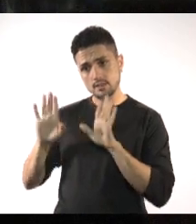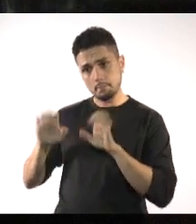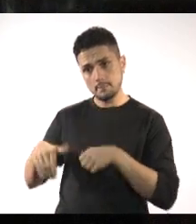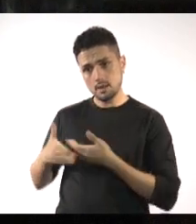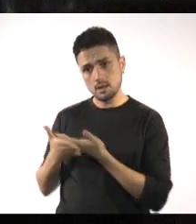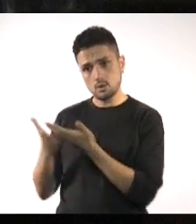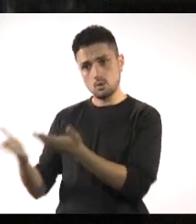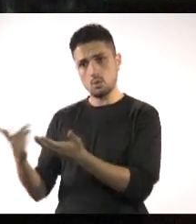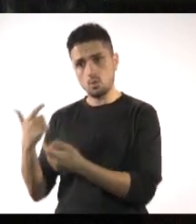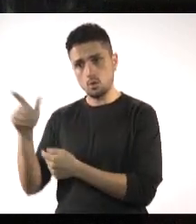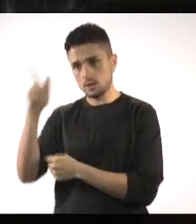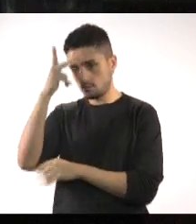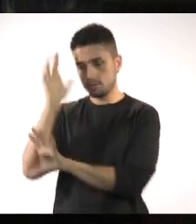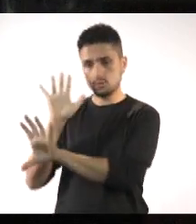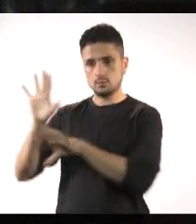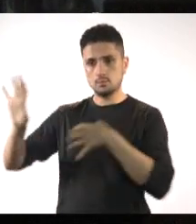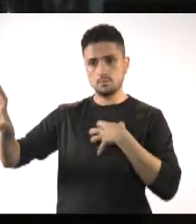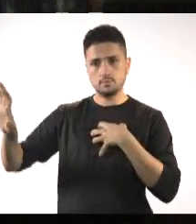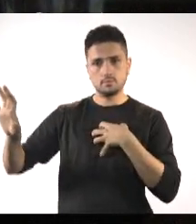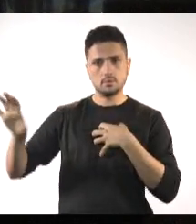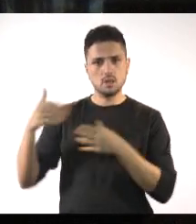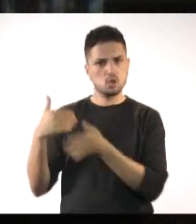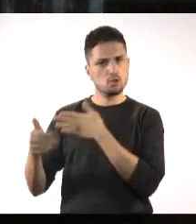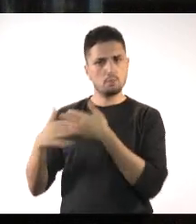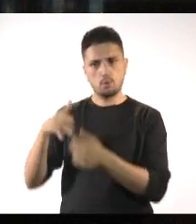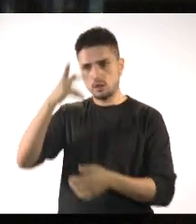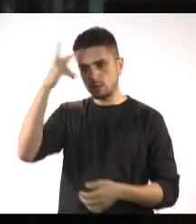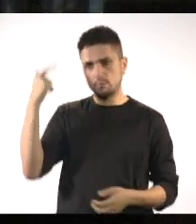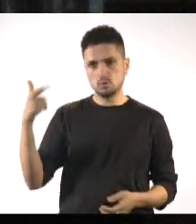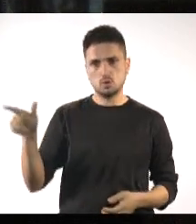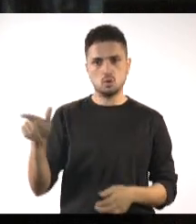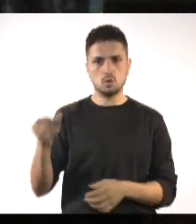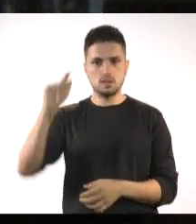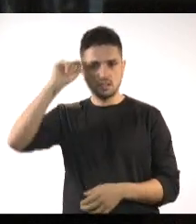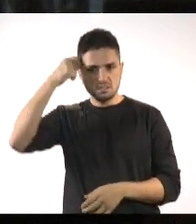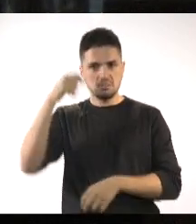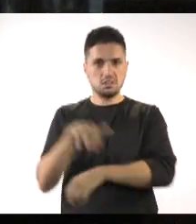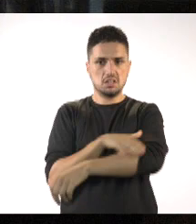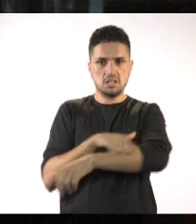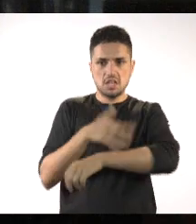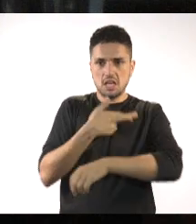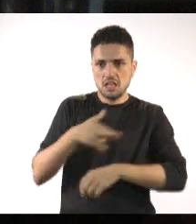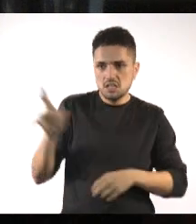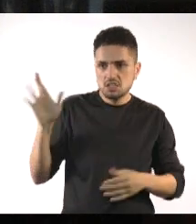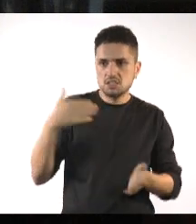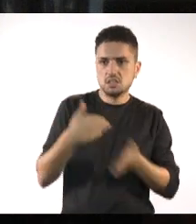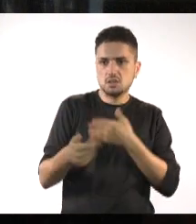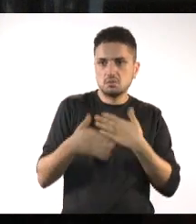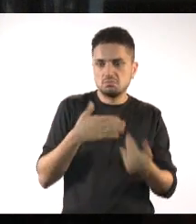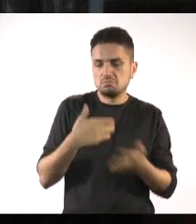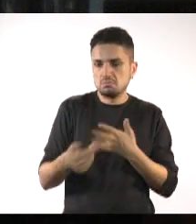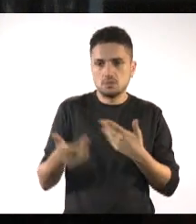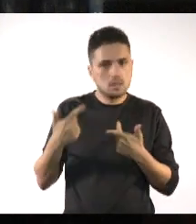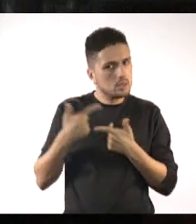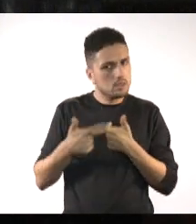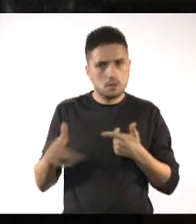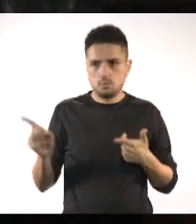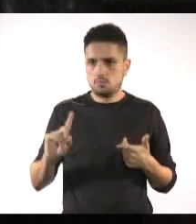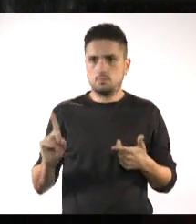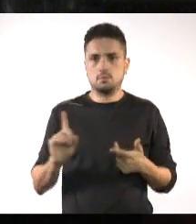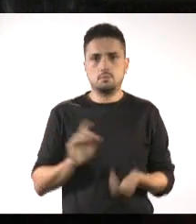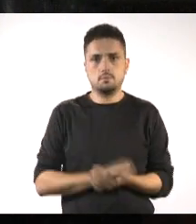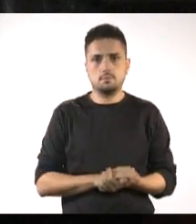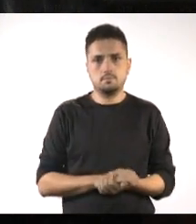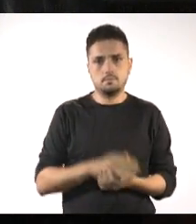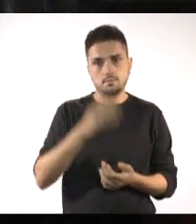quem é o outro, mas o outro que necessita, não importa qual que é a sua etnia, sua religião, sua situação. Eu acho que nesse tempo de